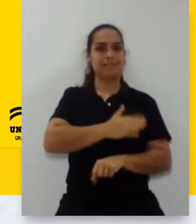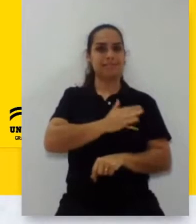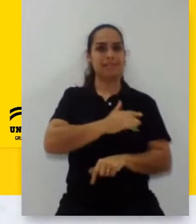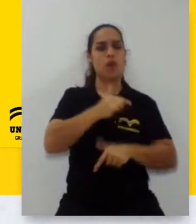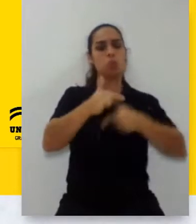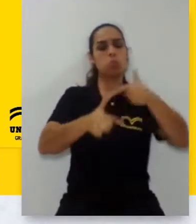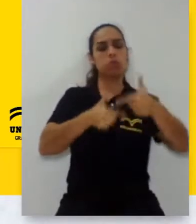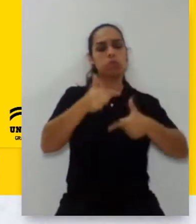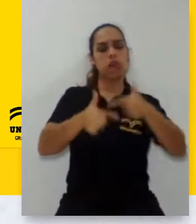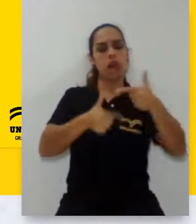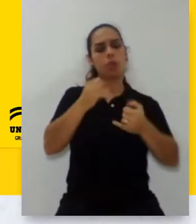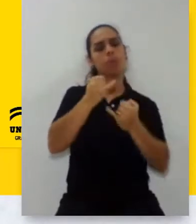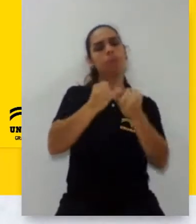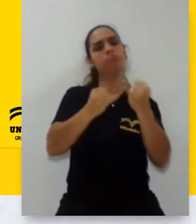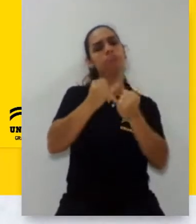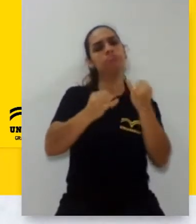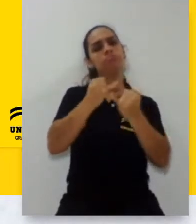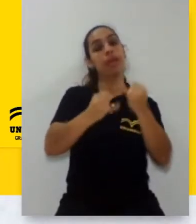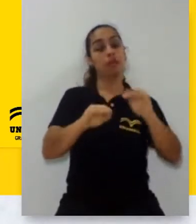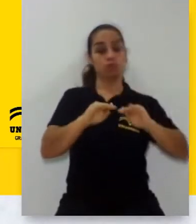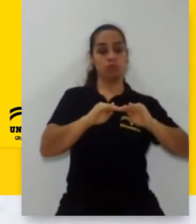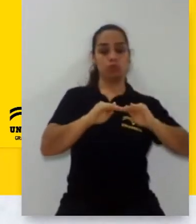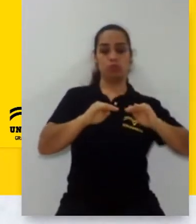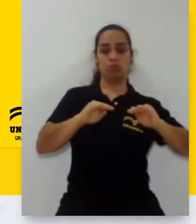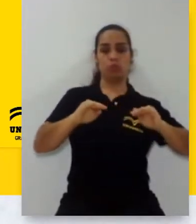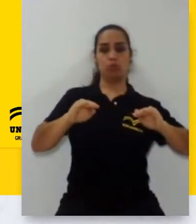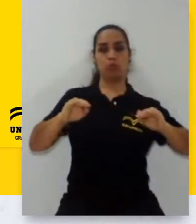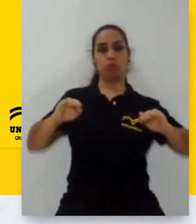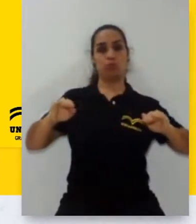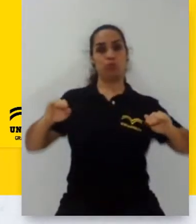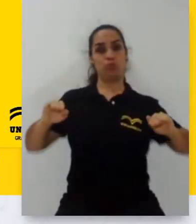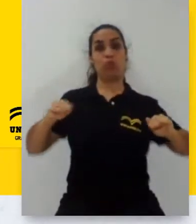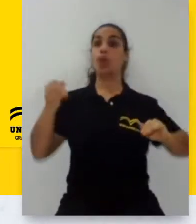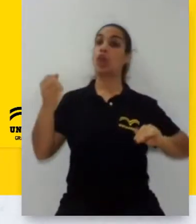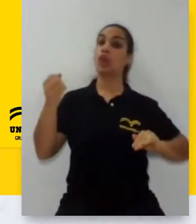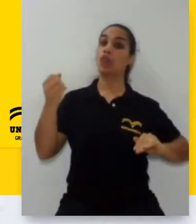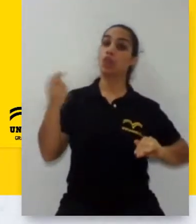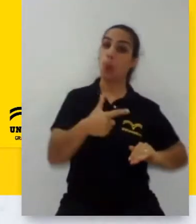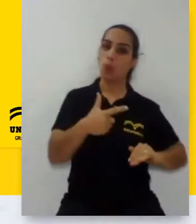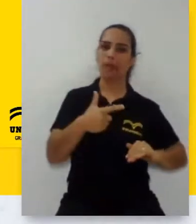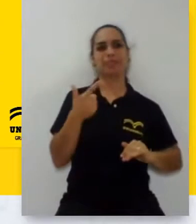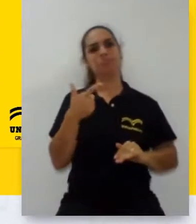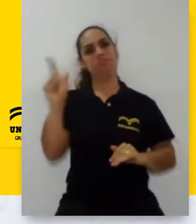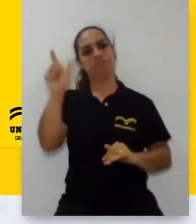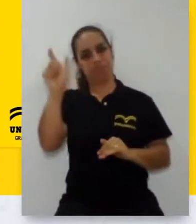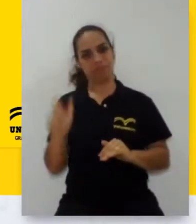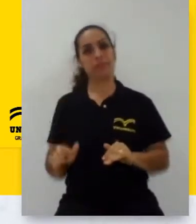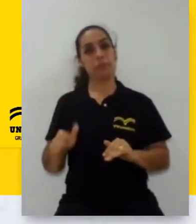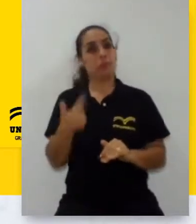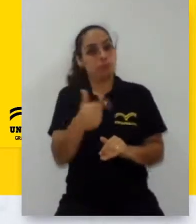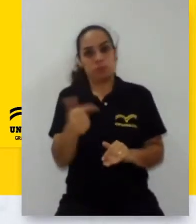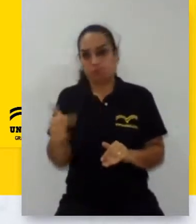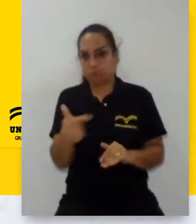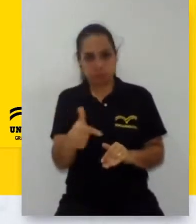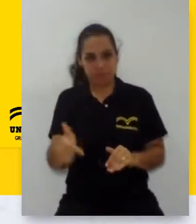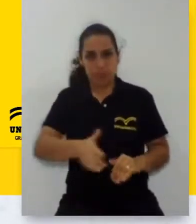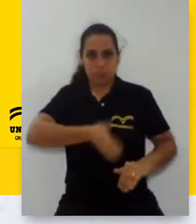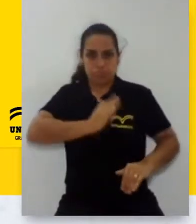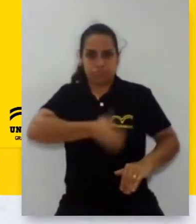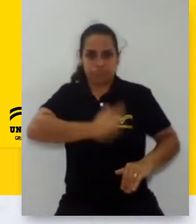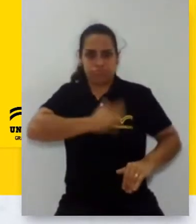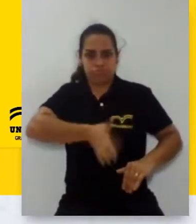em repouso, para fazer com que o oxigênio chegue nas diversas partes do corpo, nas extremidades do corpo. Melhoras